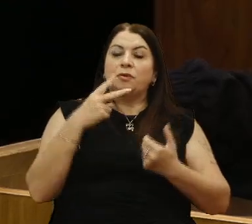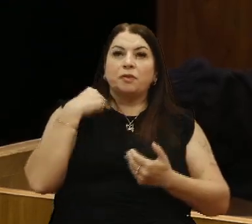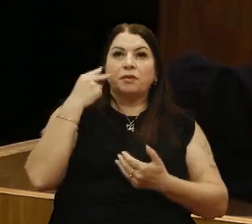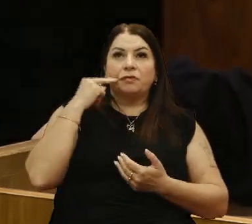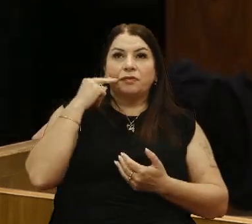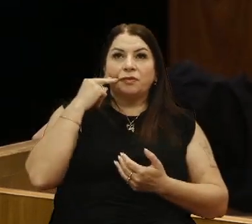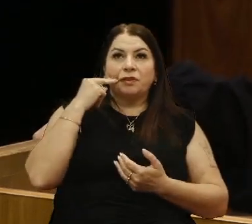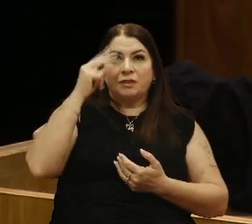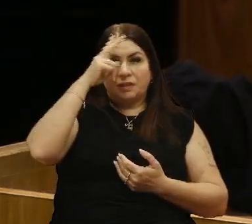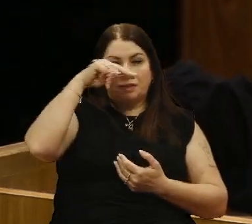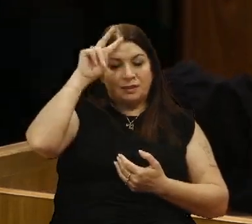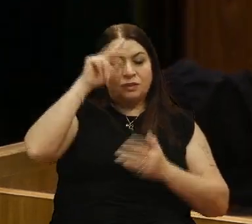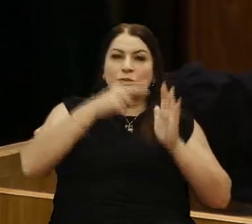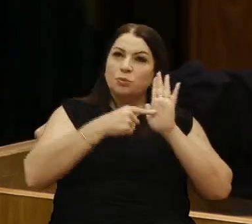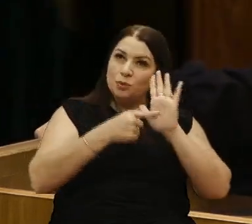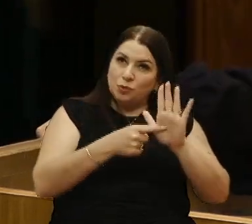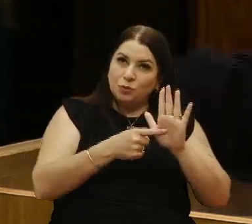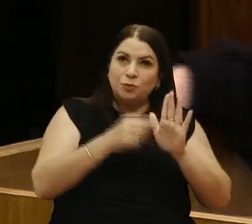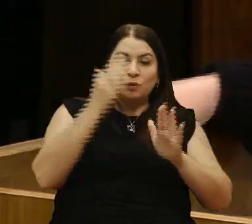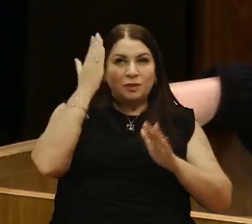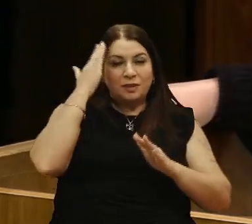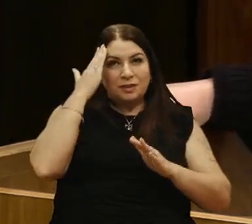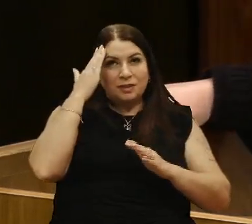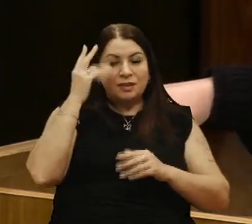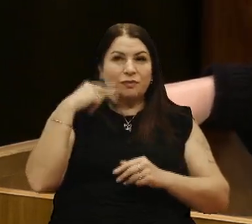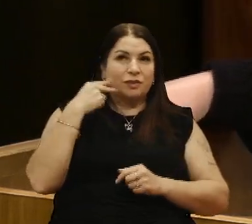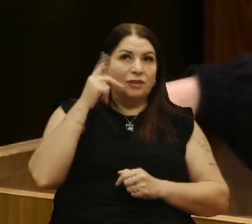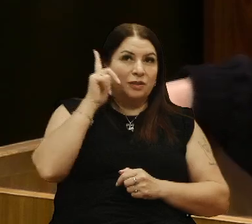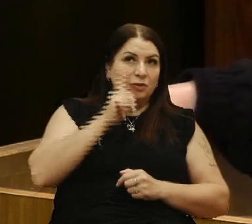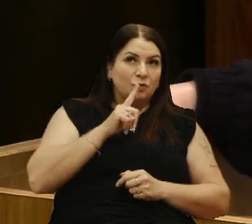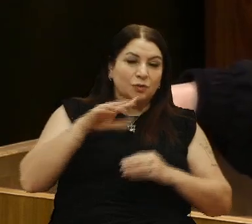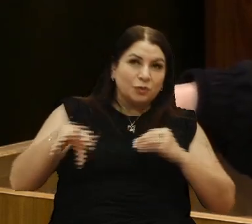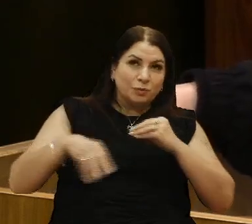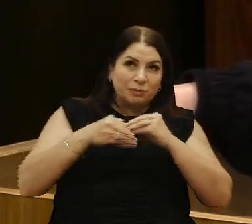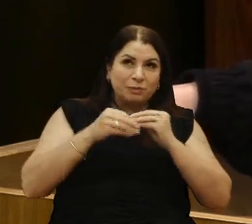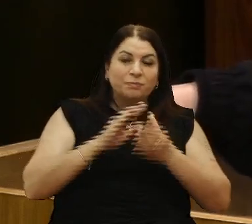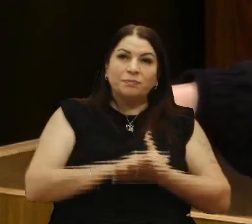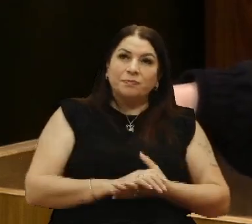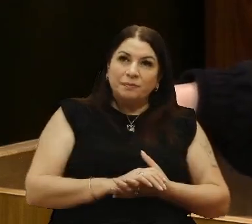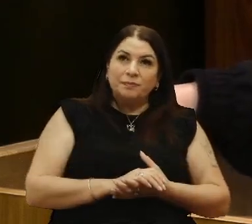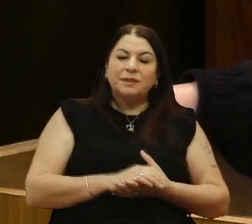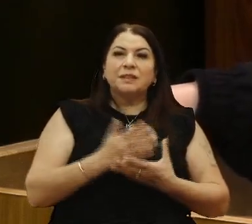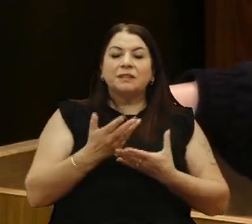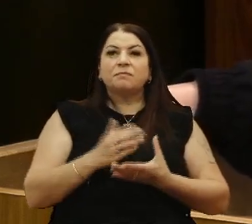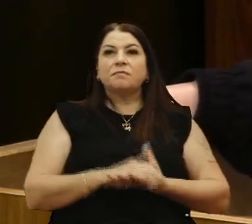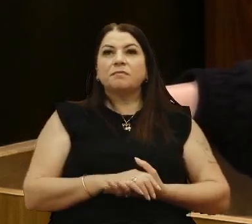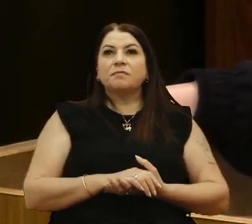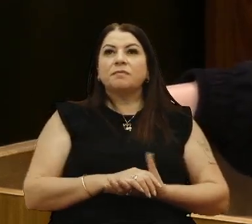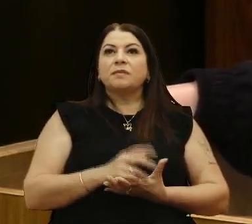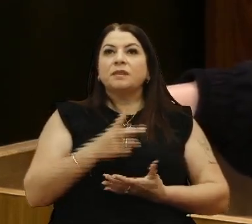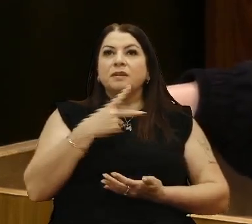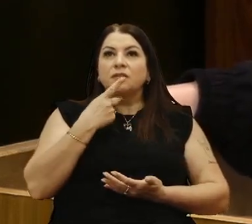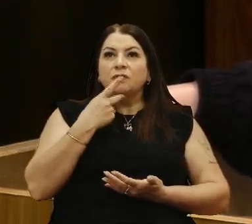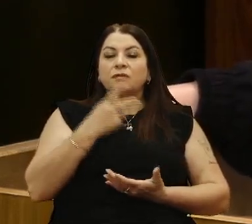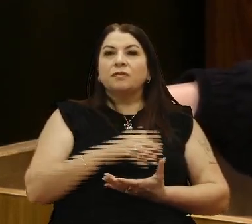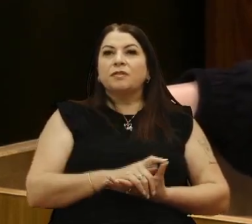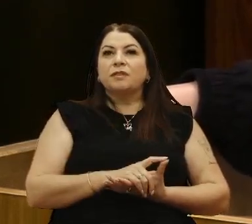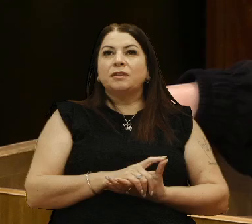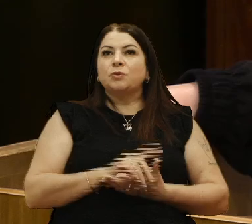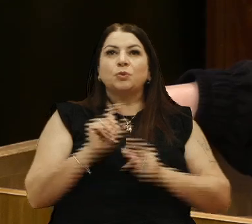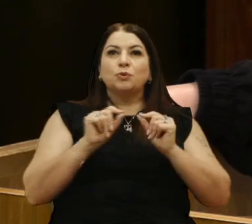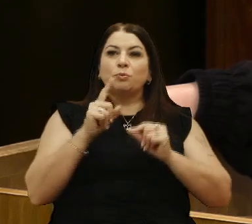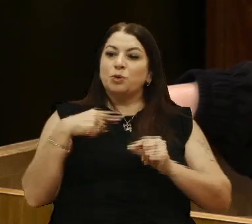vereador Edson já trouxe, que eu sei que o vereador Lucas irá complementar, mas que fala muito